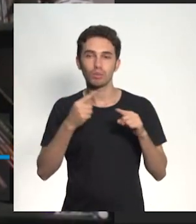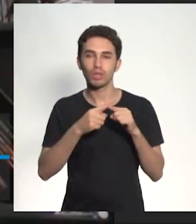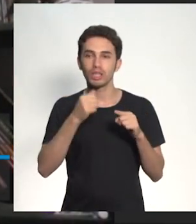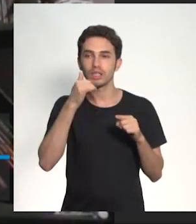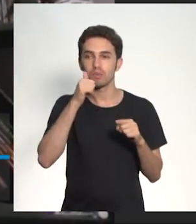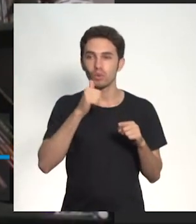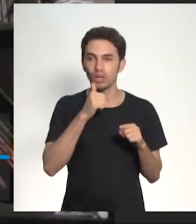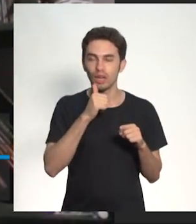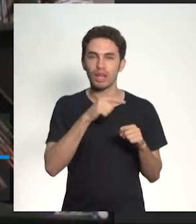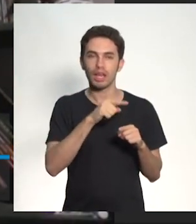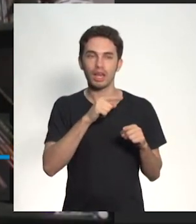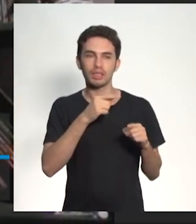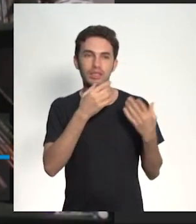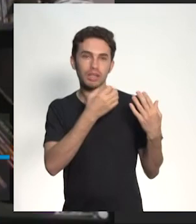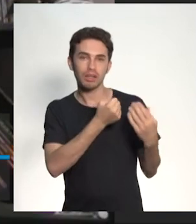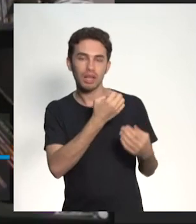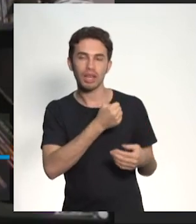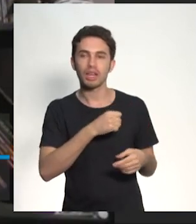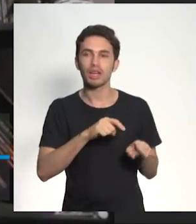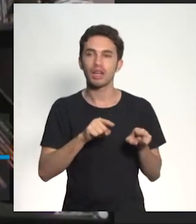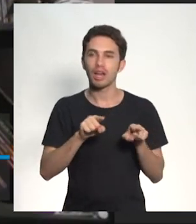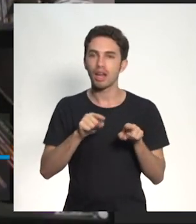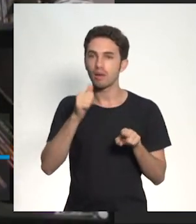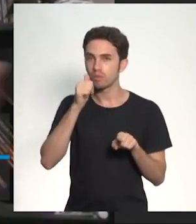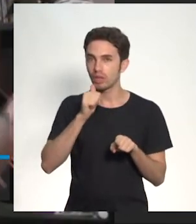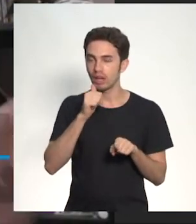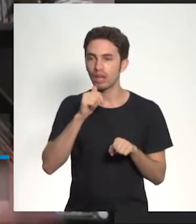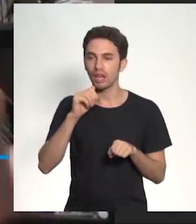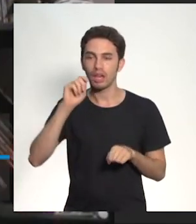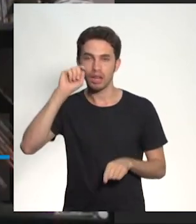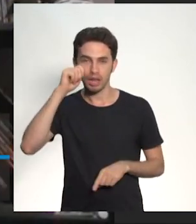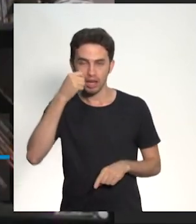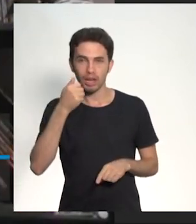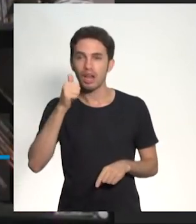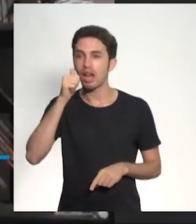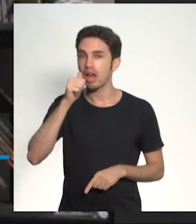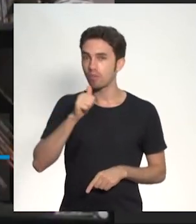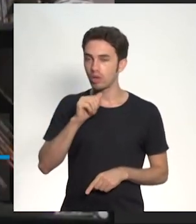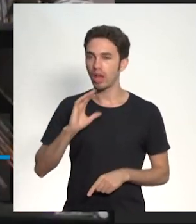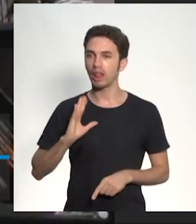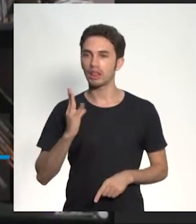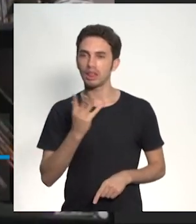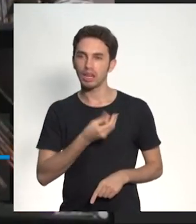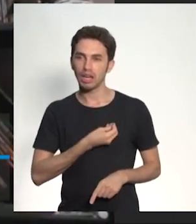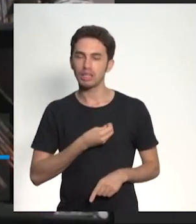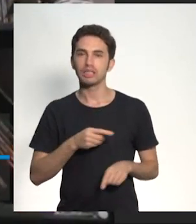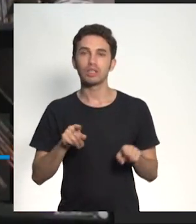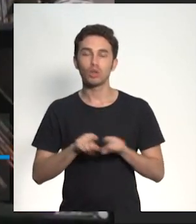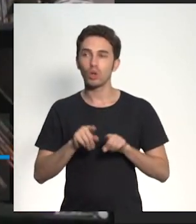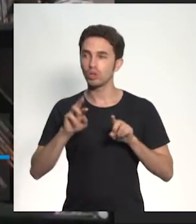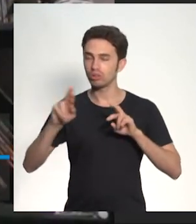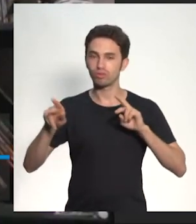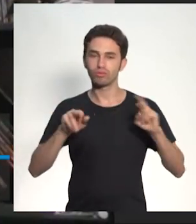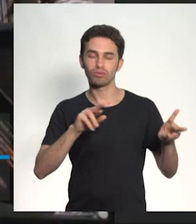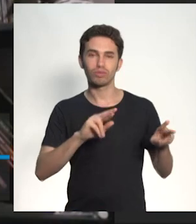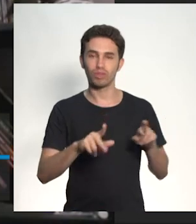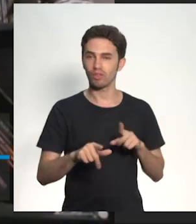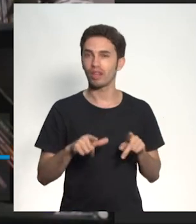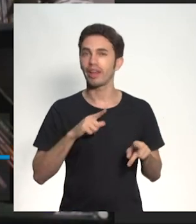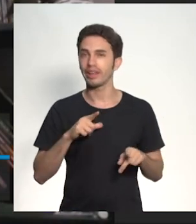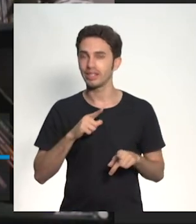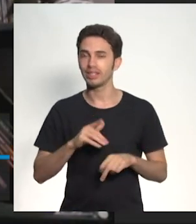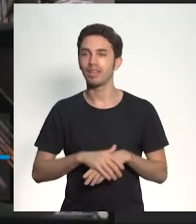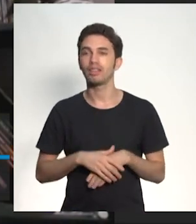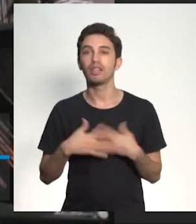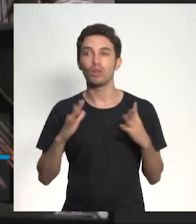mulher cis, a mulher trans, cada uma delas tem ali diferenças que precisam ser respeitadas e também lembradas, né, durante essa